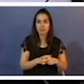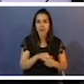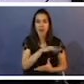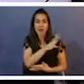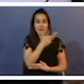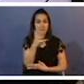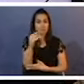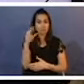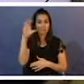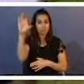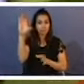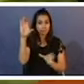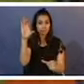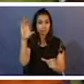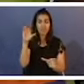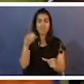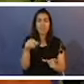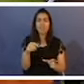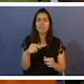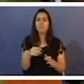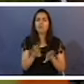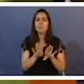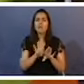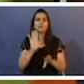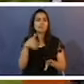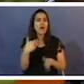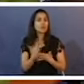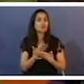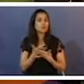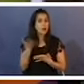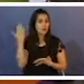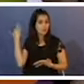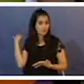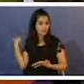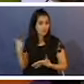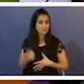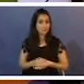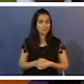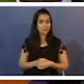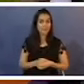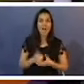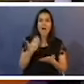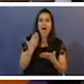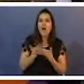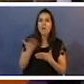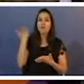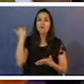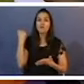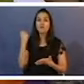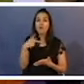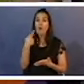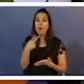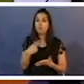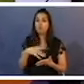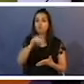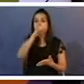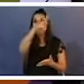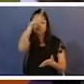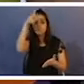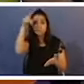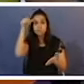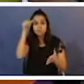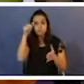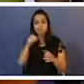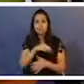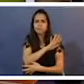naturais estudados até o e olha só não vai passada nós falamos da Mata Atlântica vocês lembram